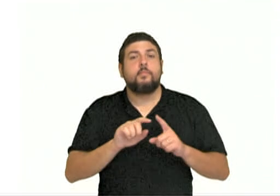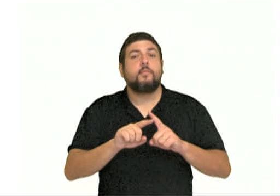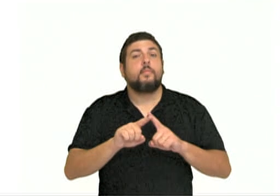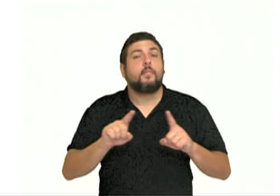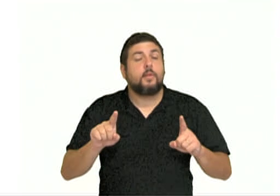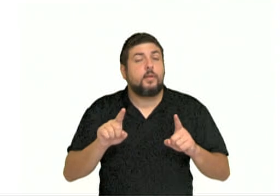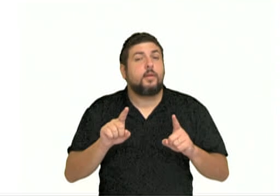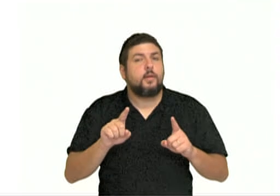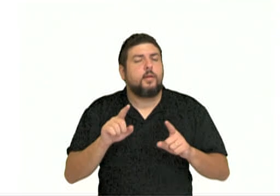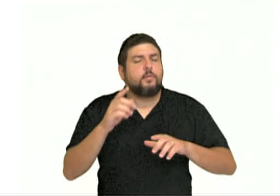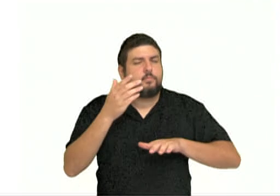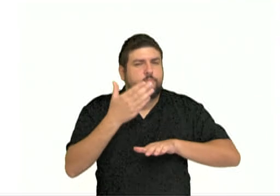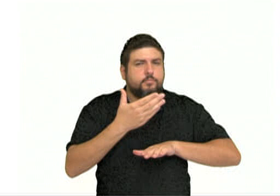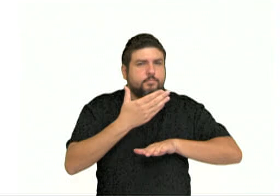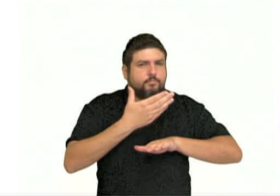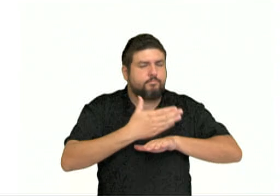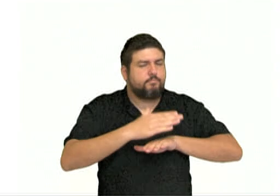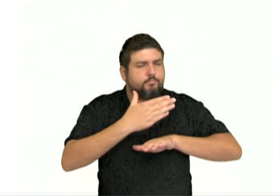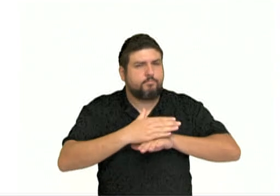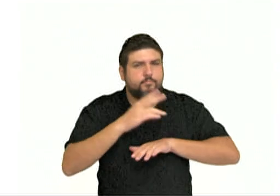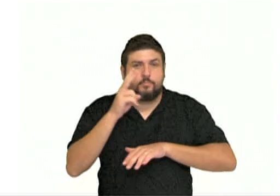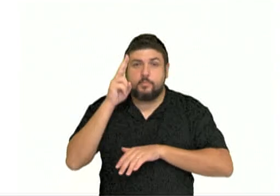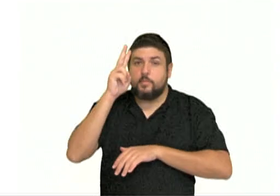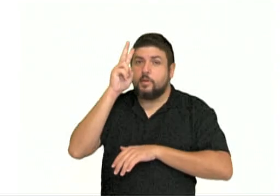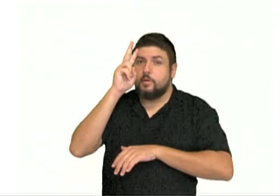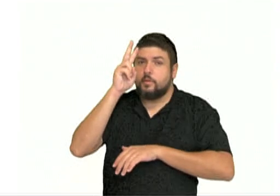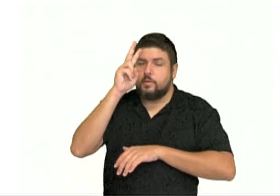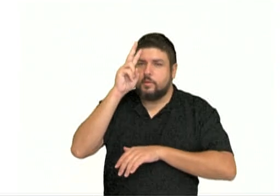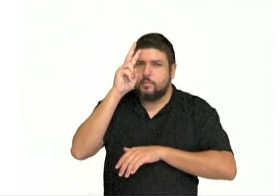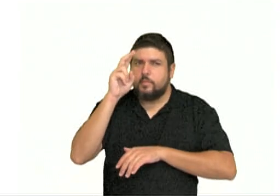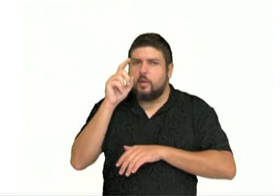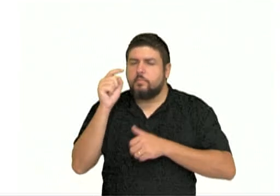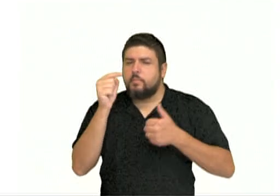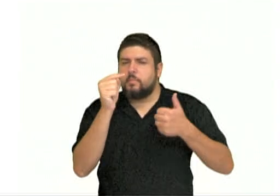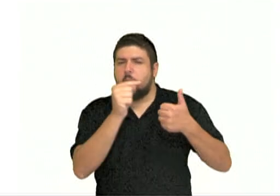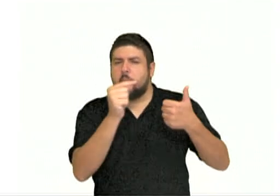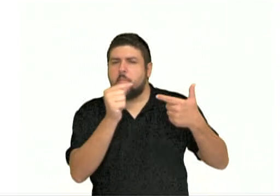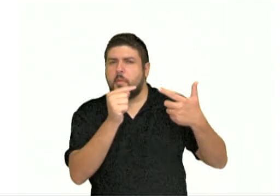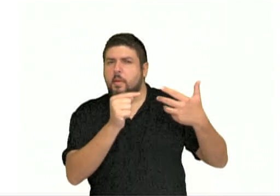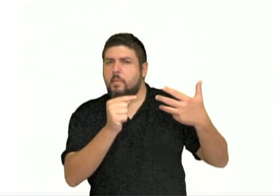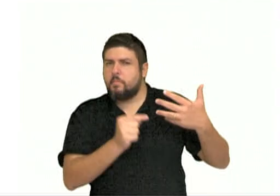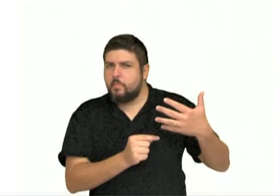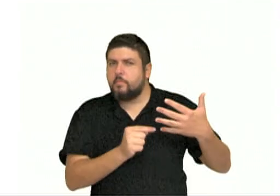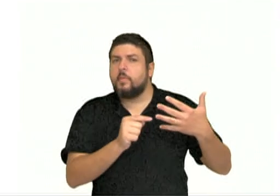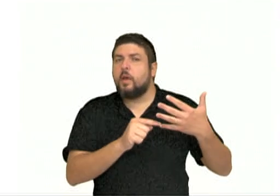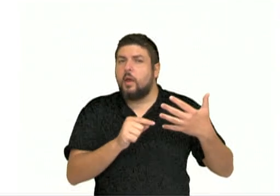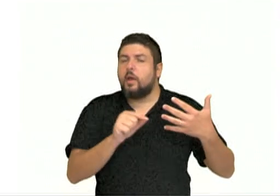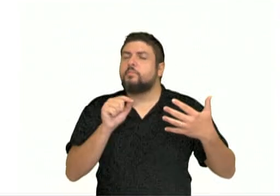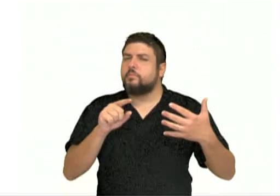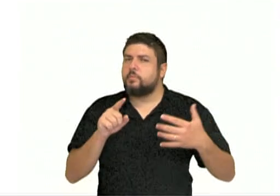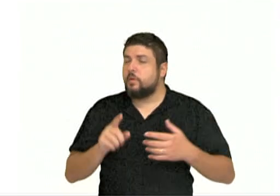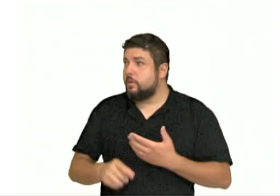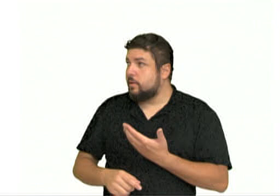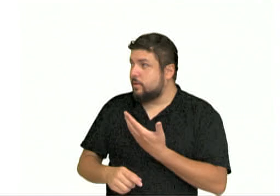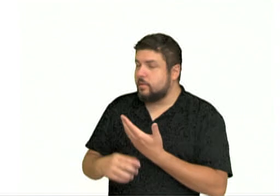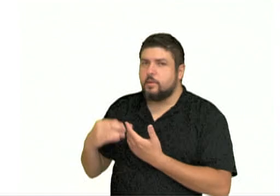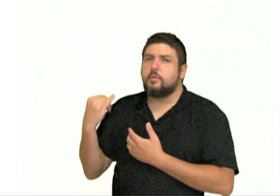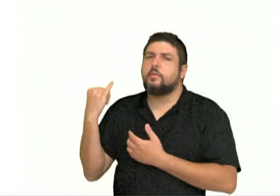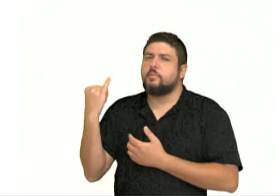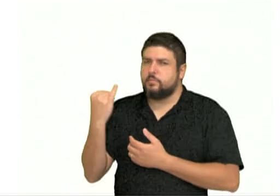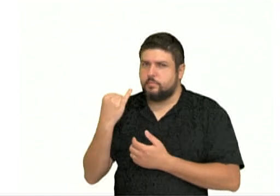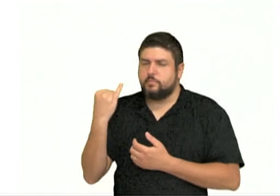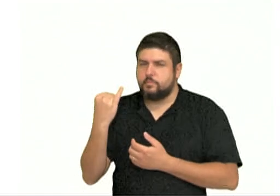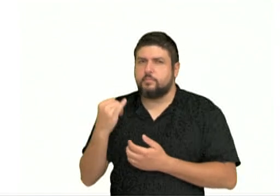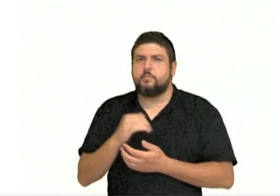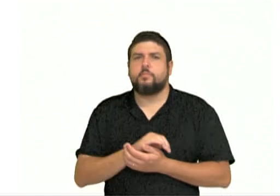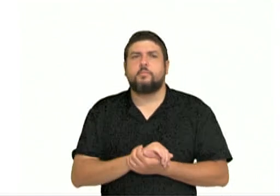vamos dar uma praticada, uma relembrada num conteúdo importante que tem relação com as